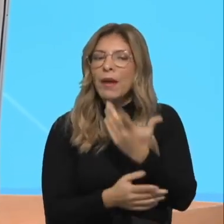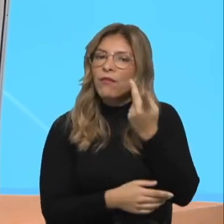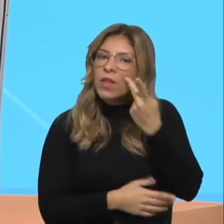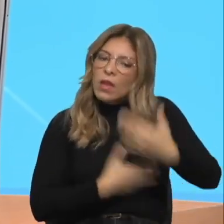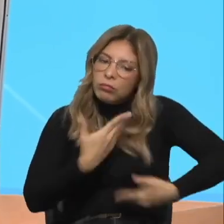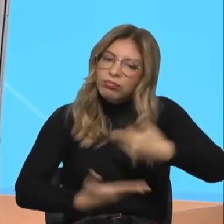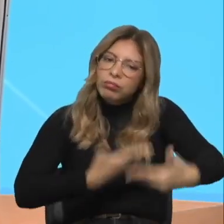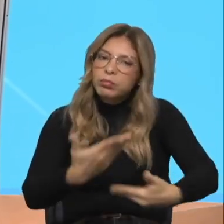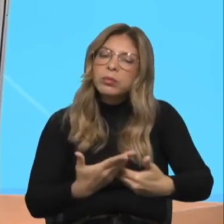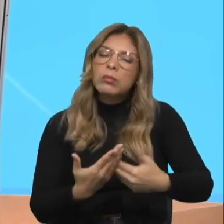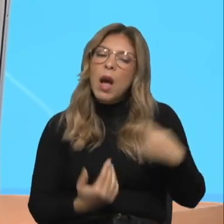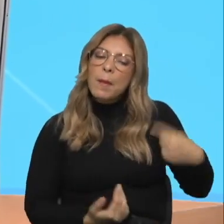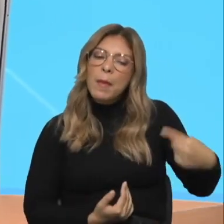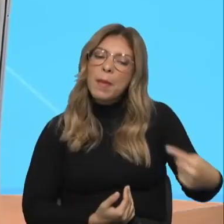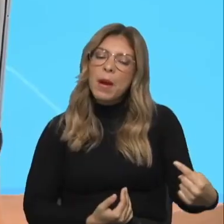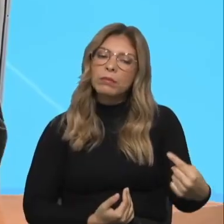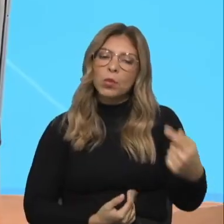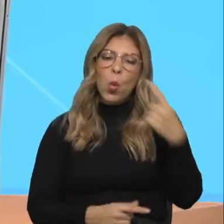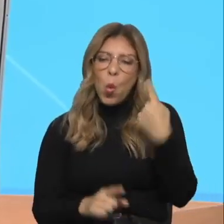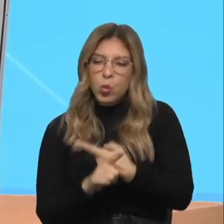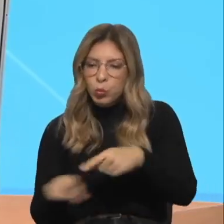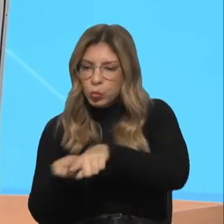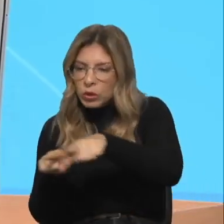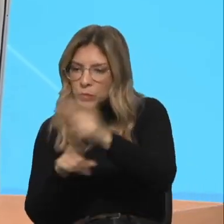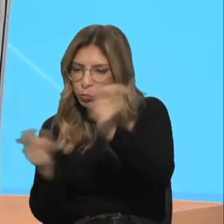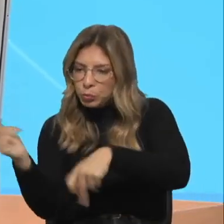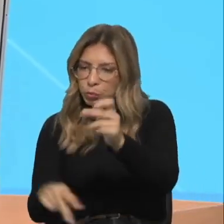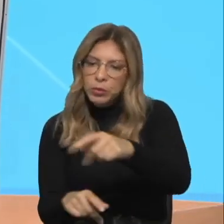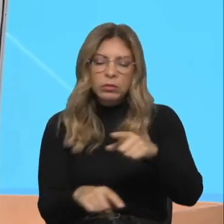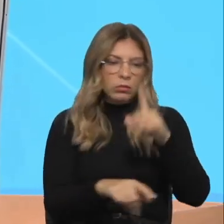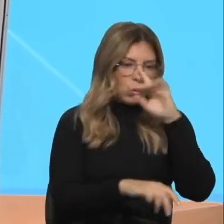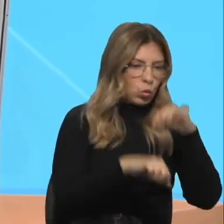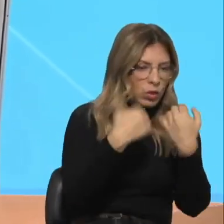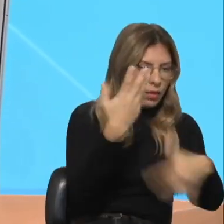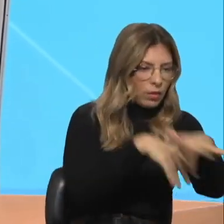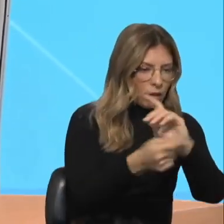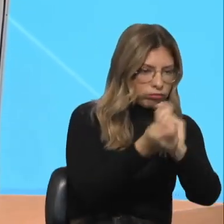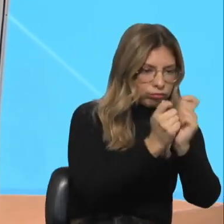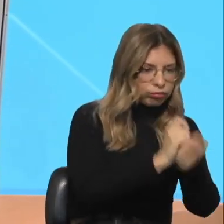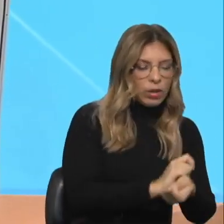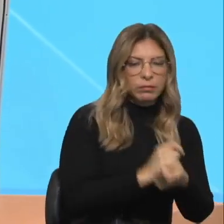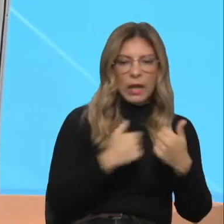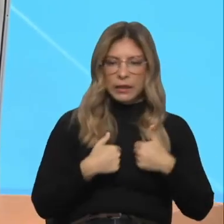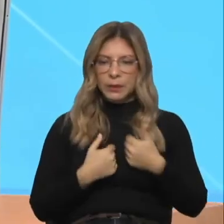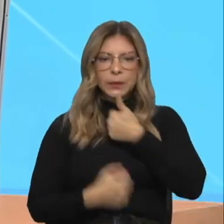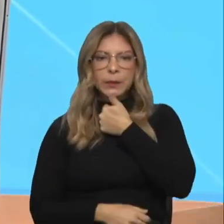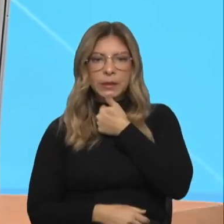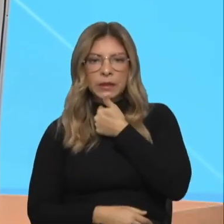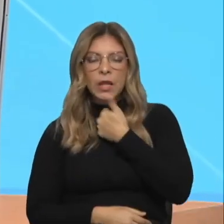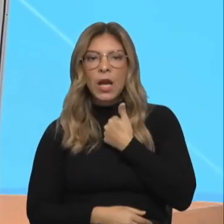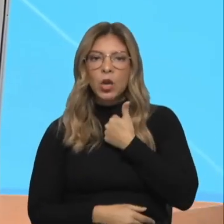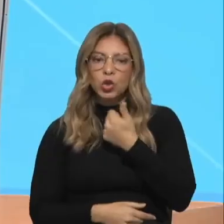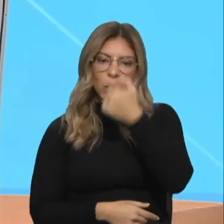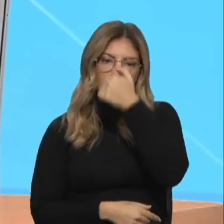percebemos dinâmicas políticas, dinâmicas sociais, dinâmicas culturais que tendem a ocupar o espaço e, ocupando o